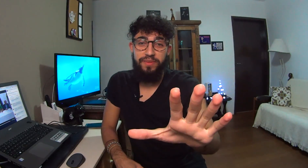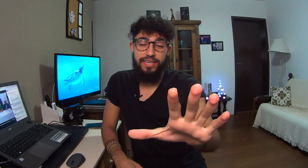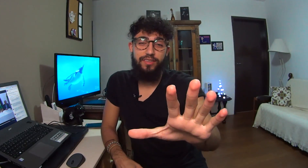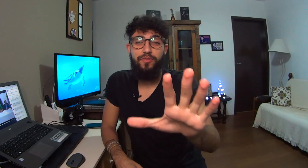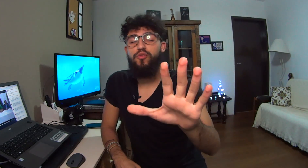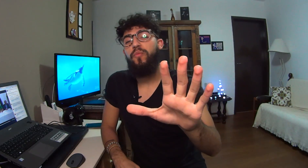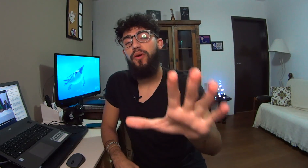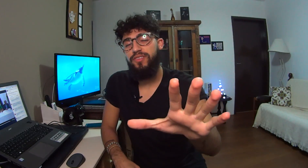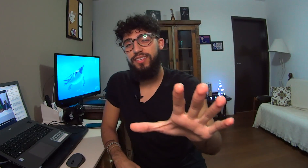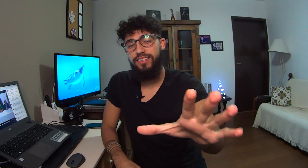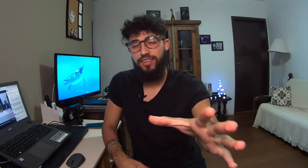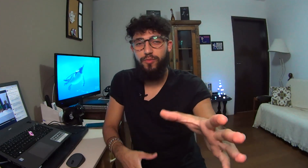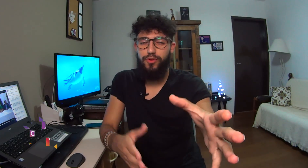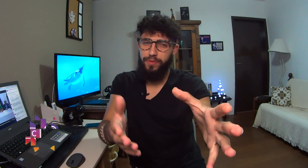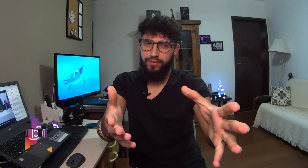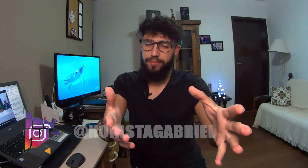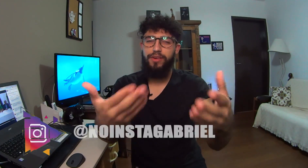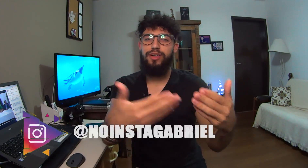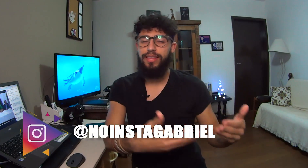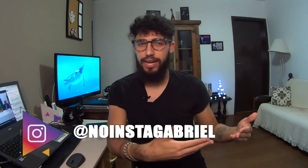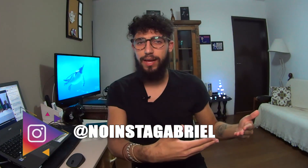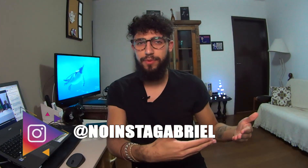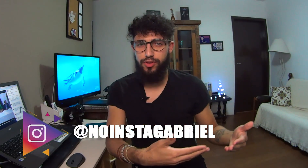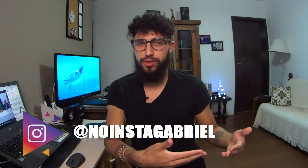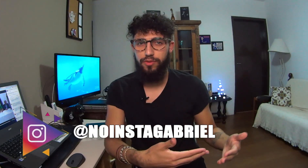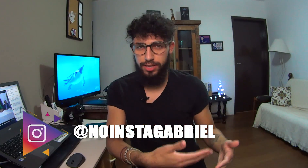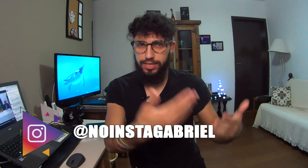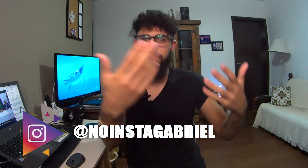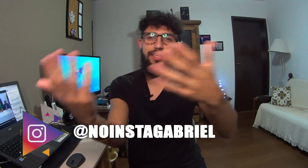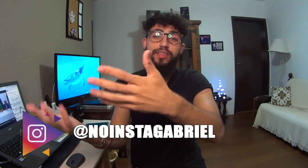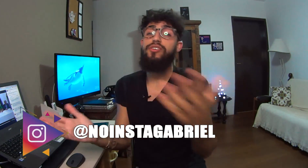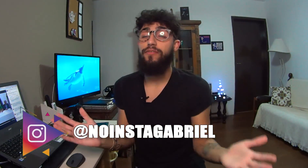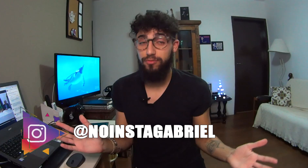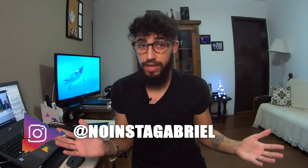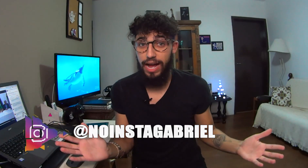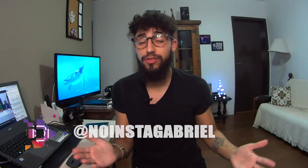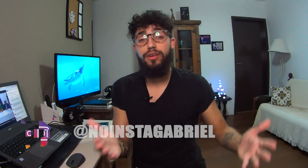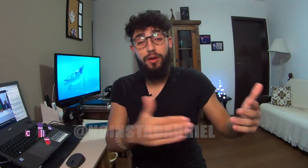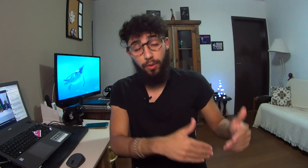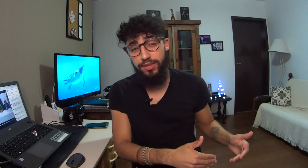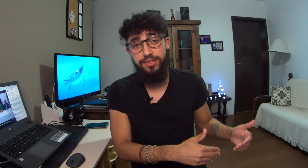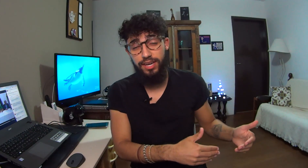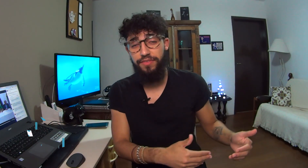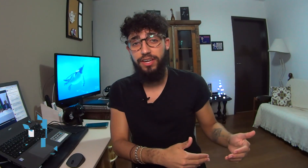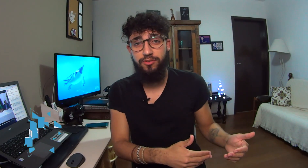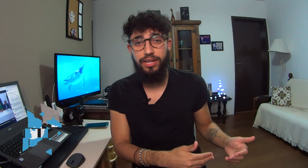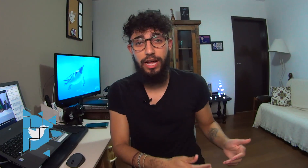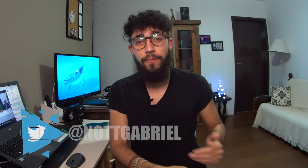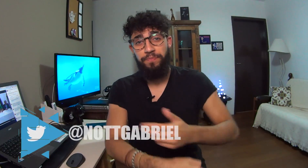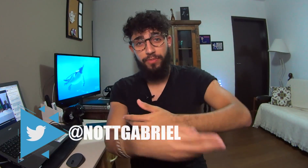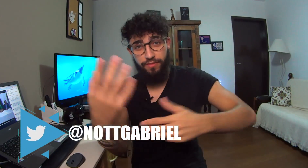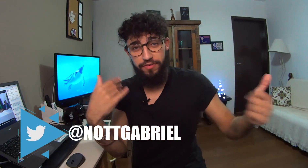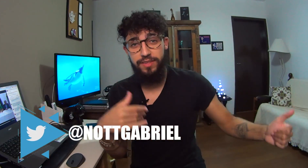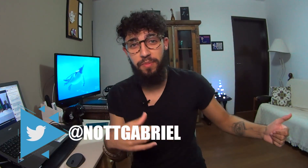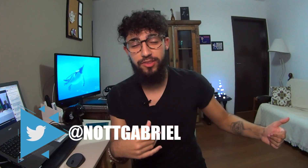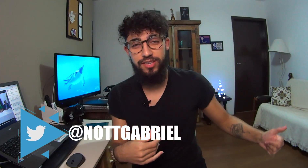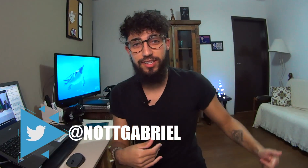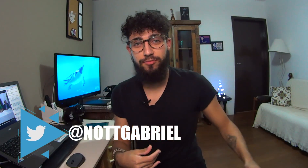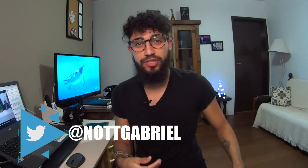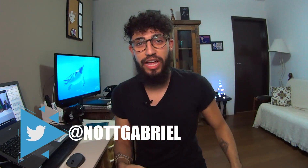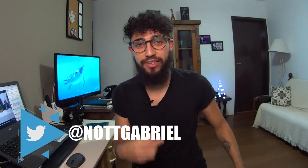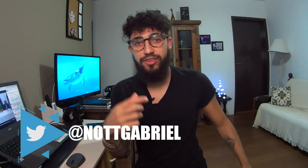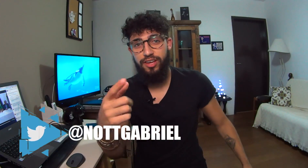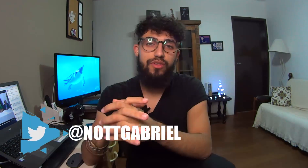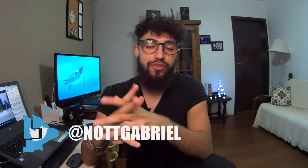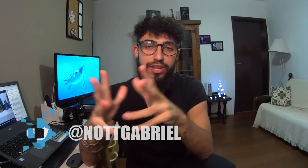Mas antes de começar esse vídeo, eu não posso esquecer de pedir para você baixar a tela rapidinho e, se sentir à vontade, pode se inscrever aqui no canal, vem fazer parte